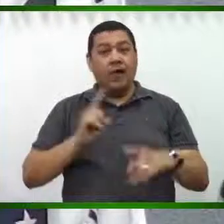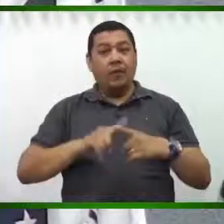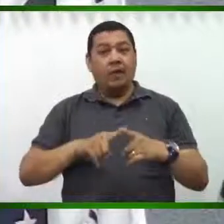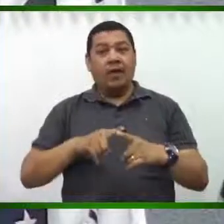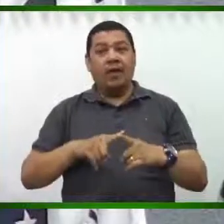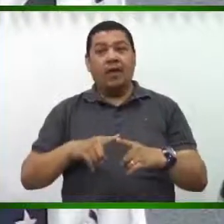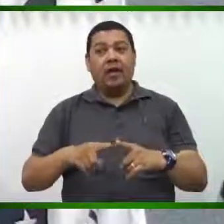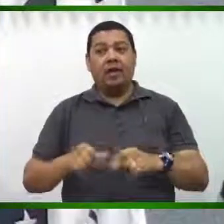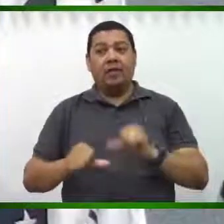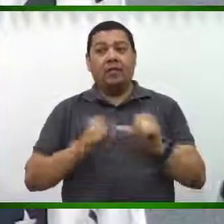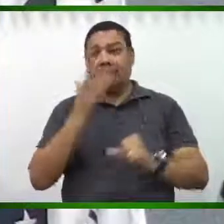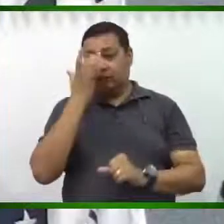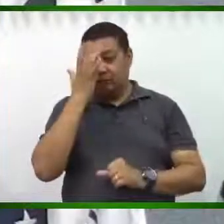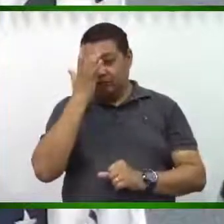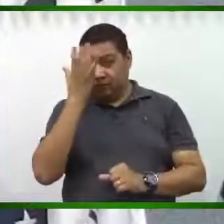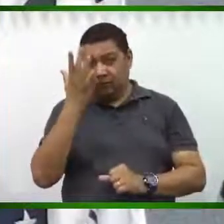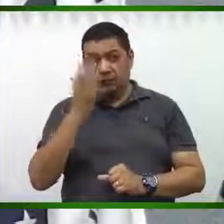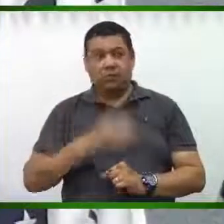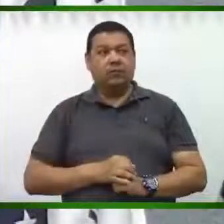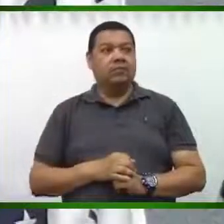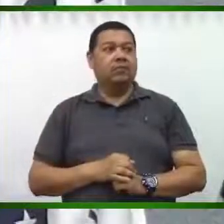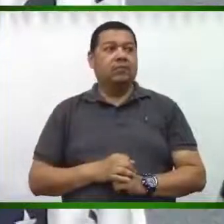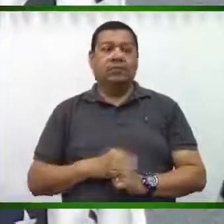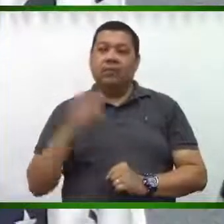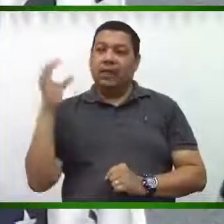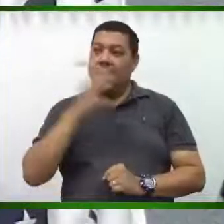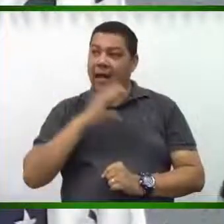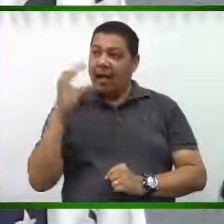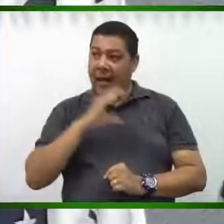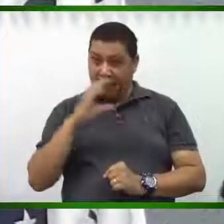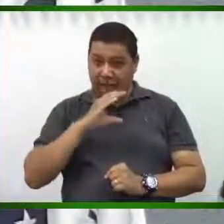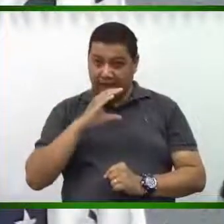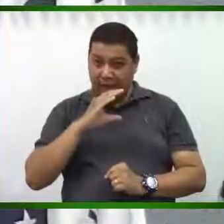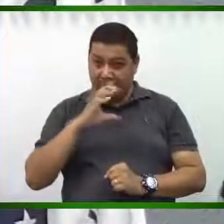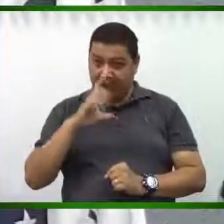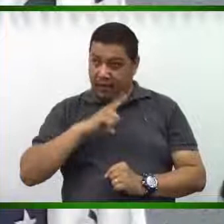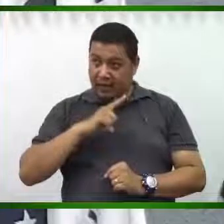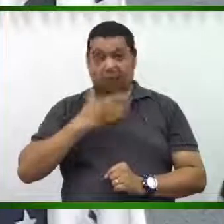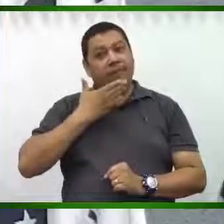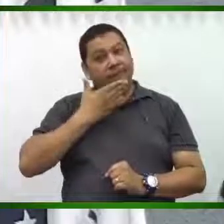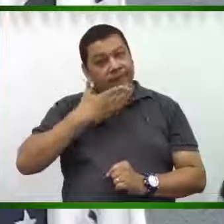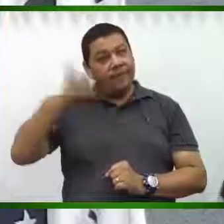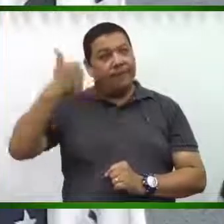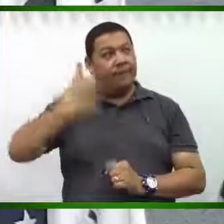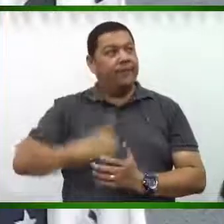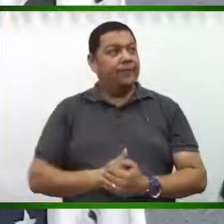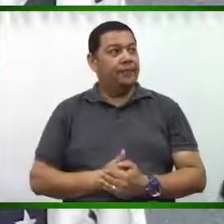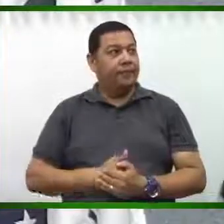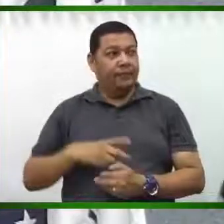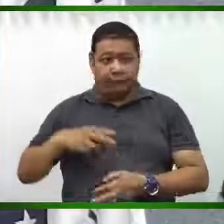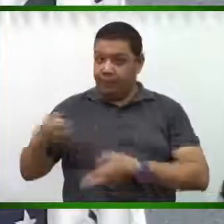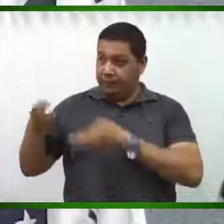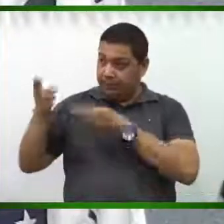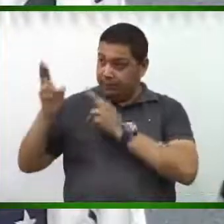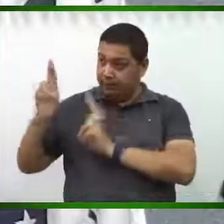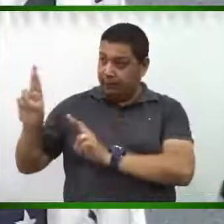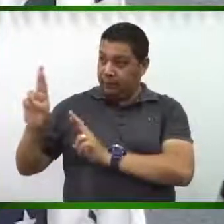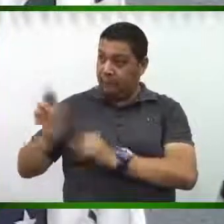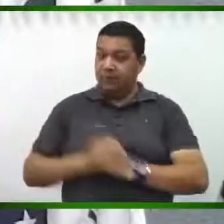facilitar as demandas e logo, logo as coisas vão melhorar. Esperamos